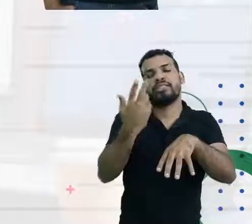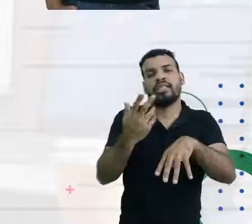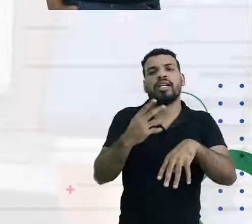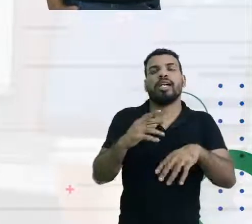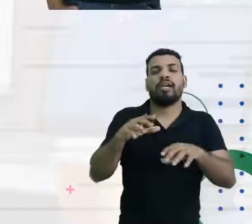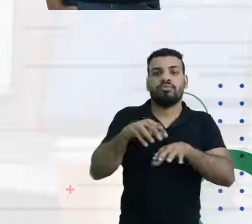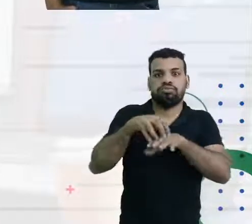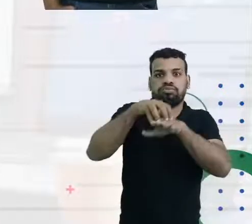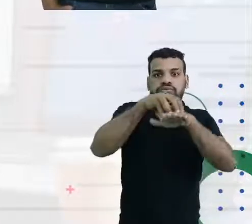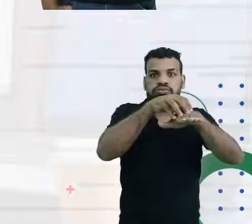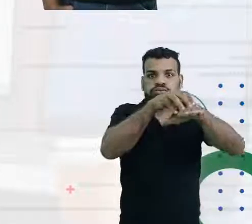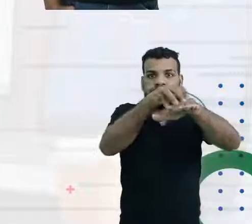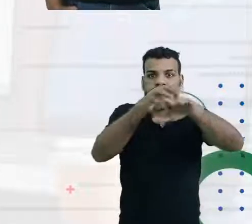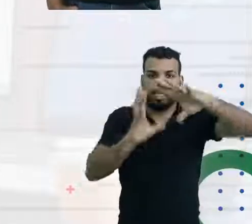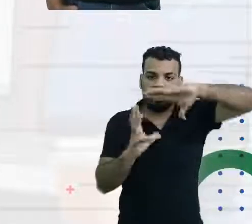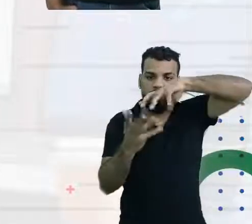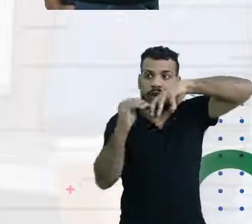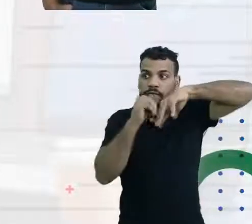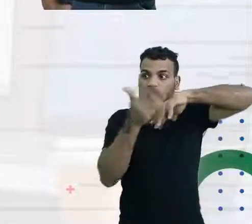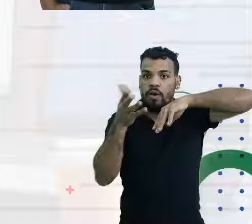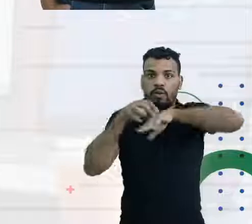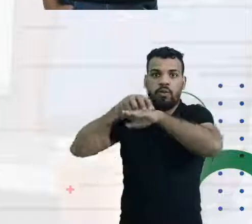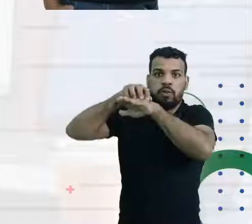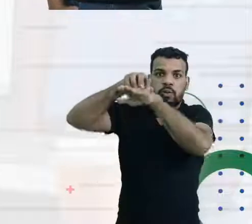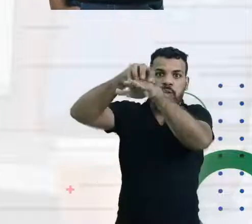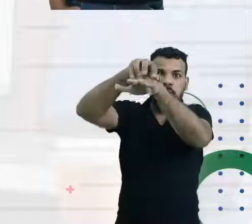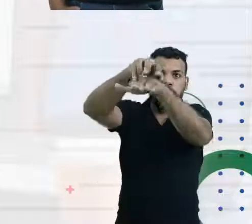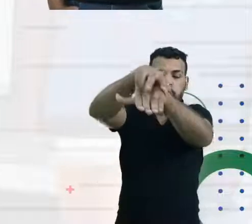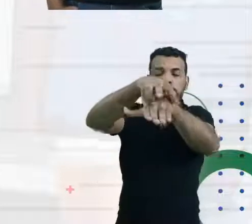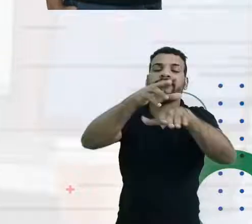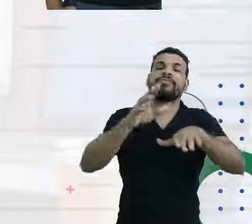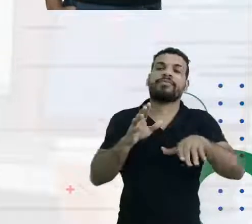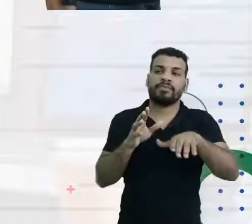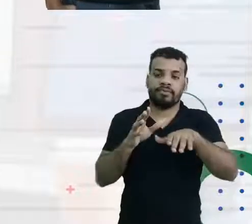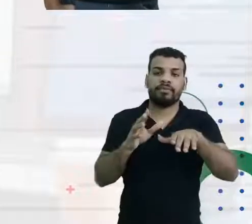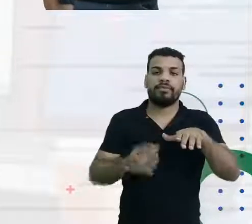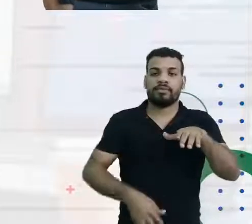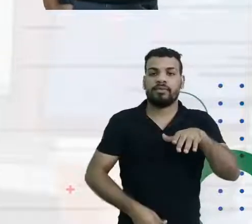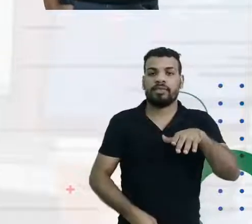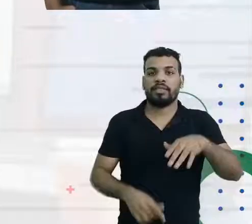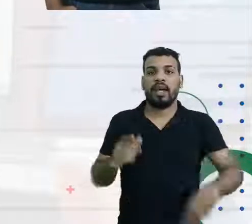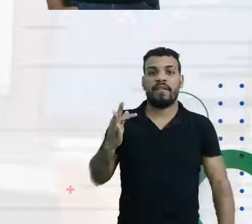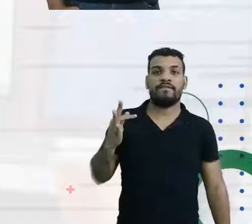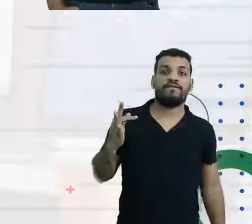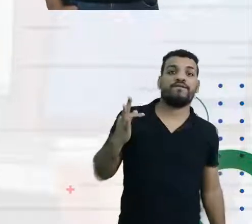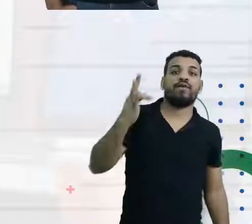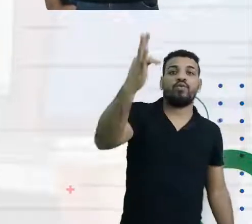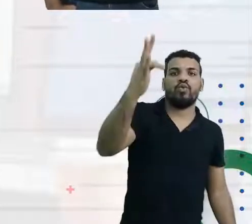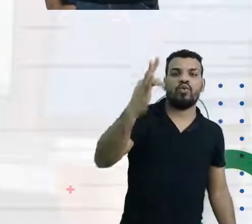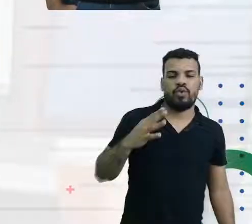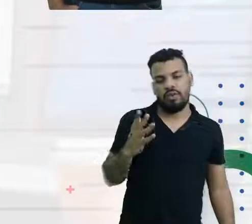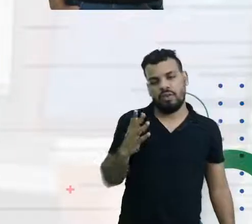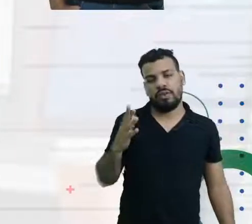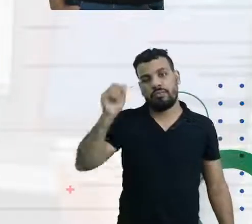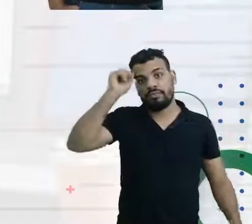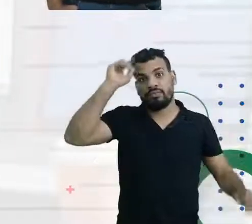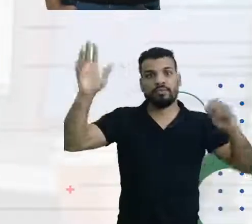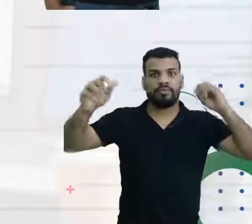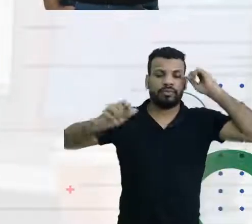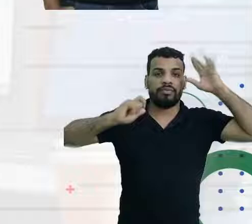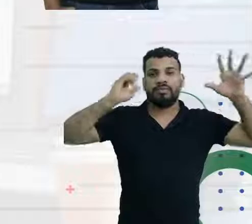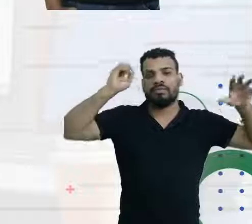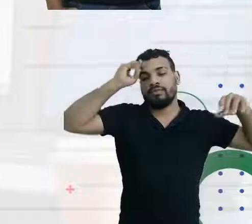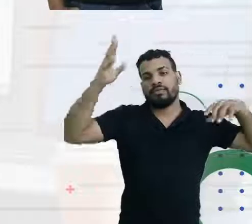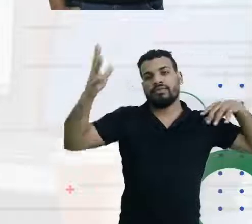em naves que a gente tem como referência hoje em dia, mas a gente percebe que ela está no futuro, que ela tem armas